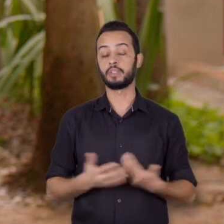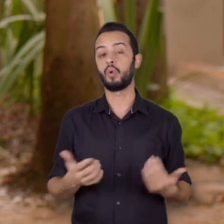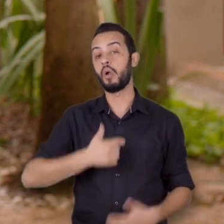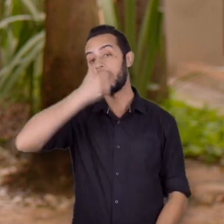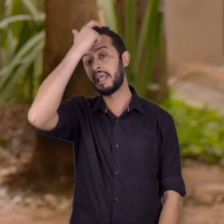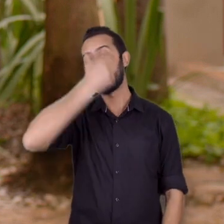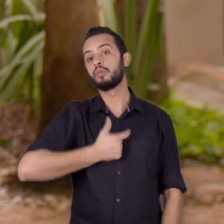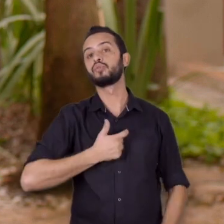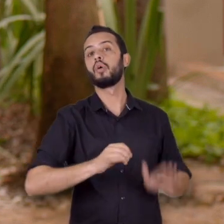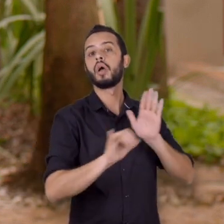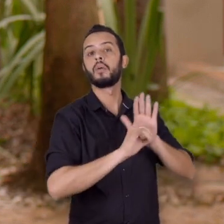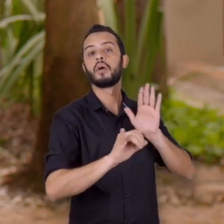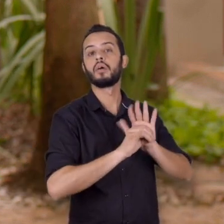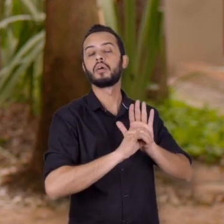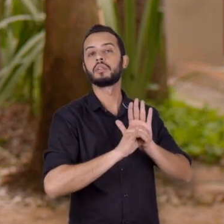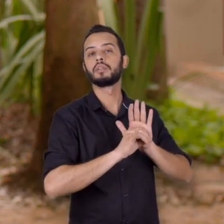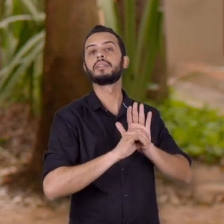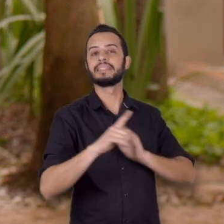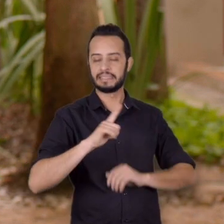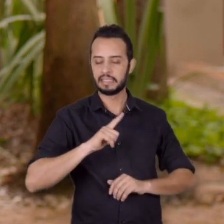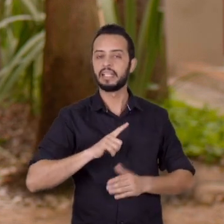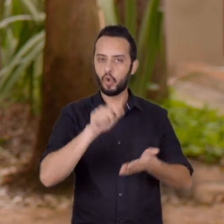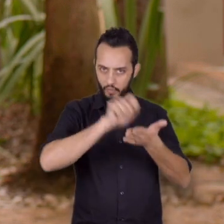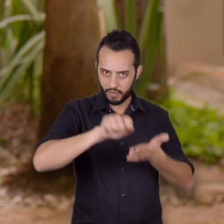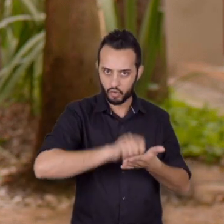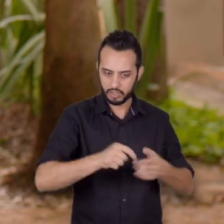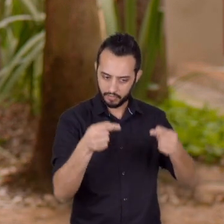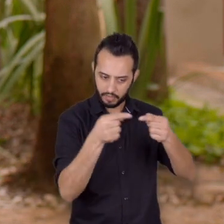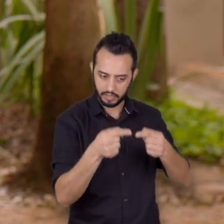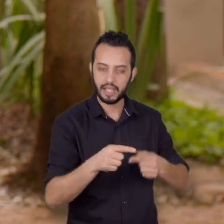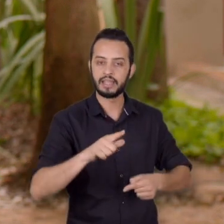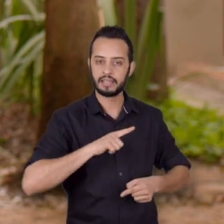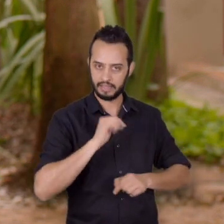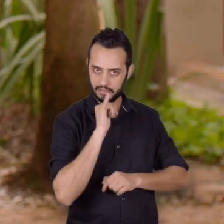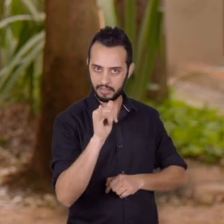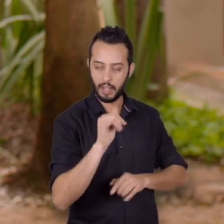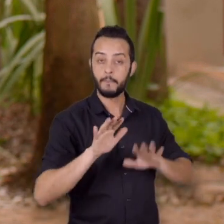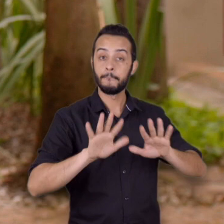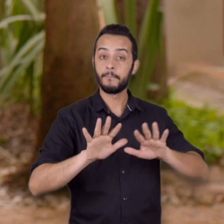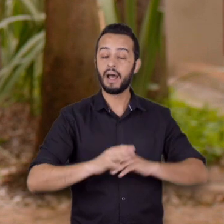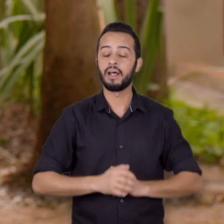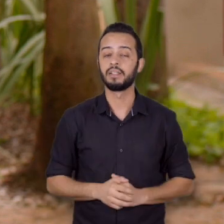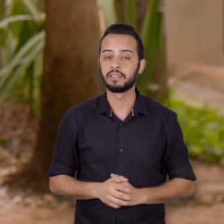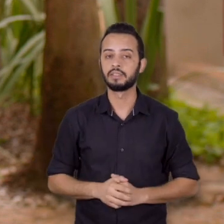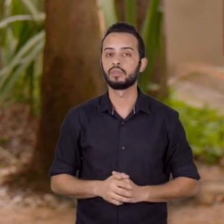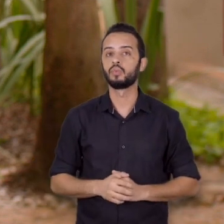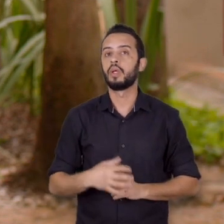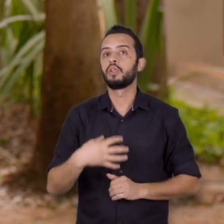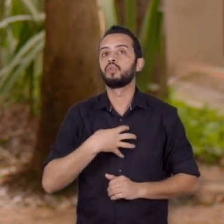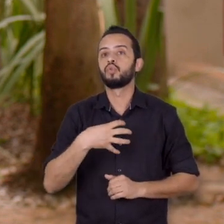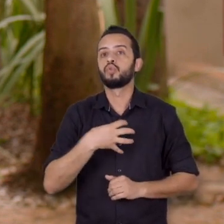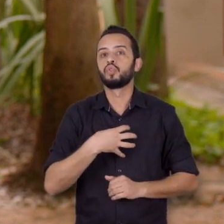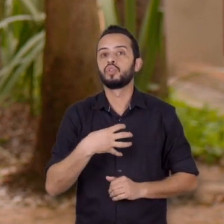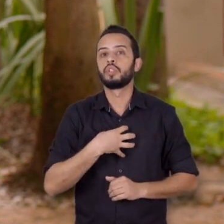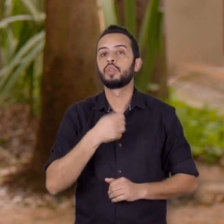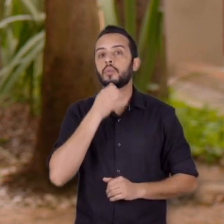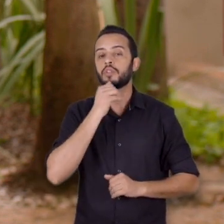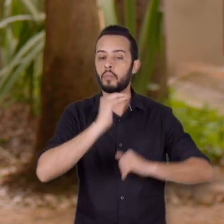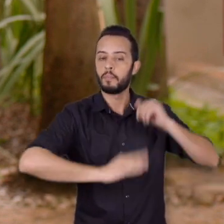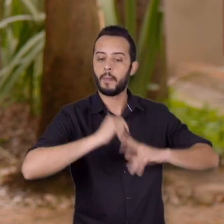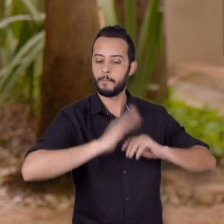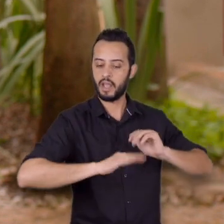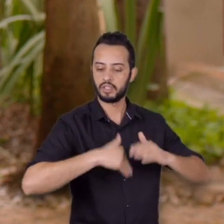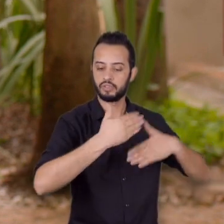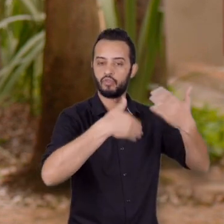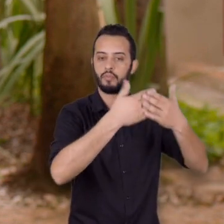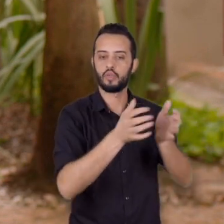sou tem a ver com o que eu escrevo, mas não com o que eu digo, não só no sentido de que eu estou desenvolvendo uma prática